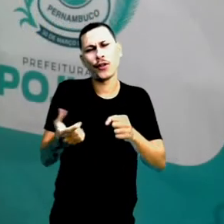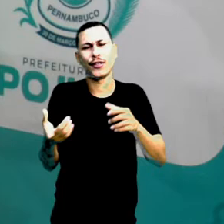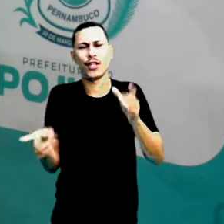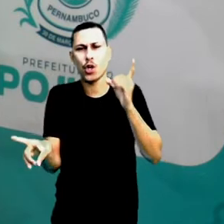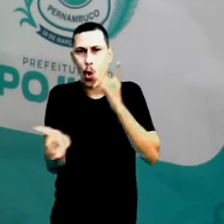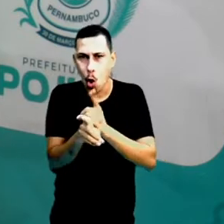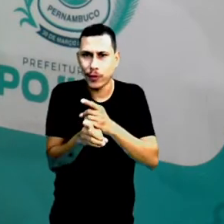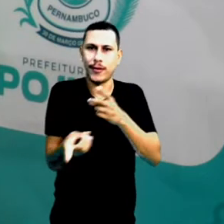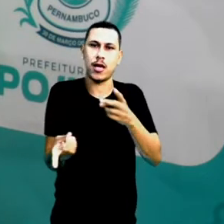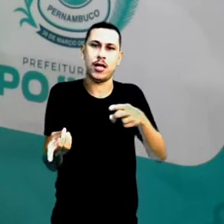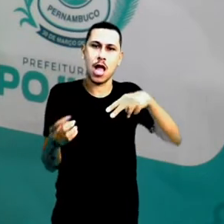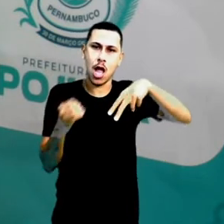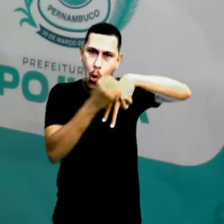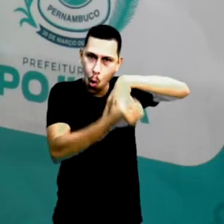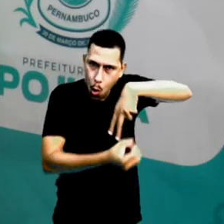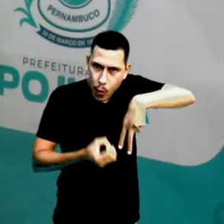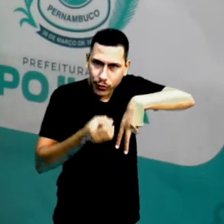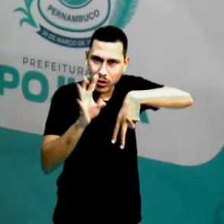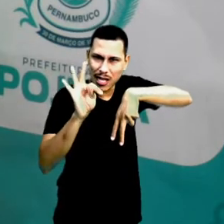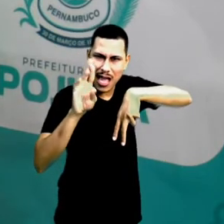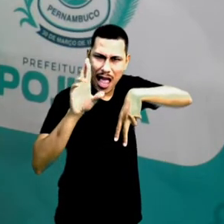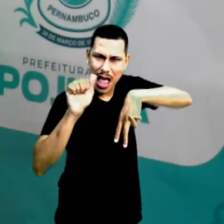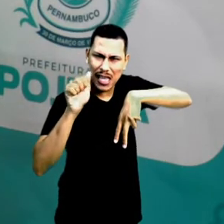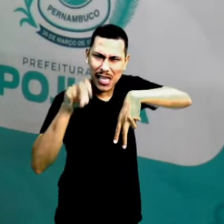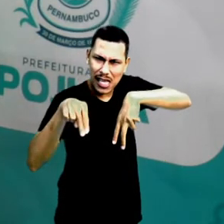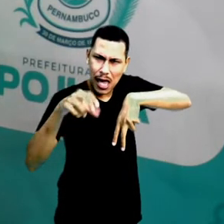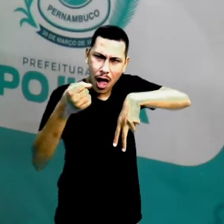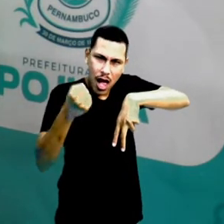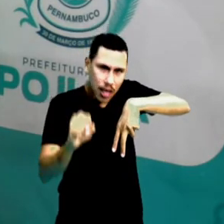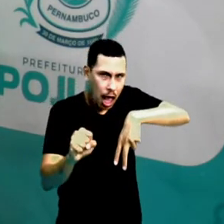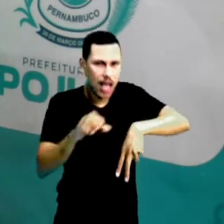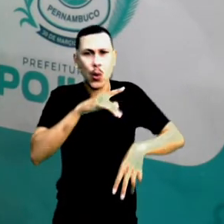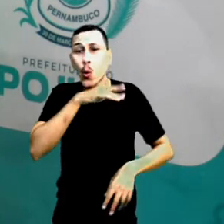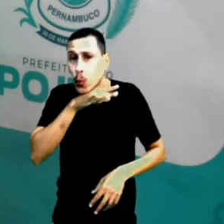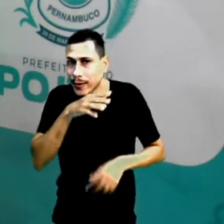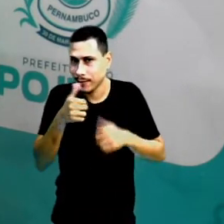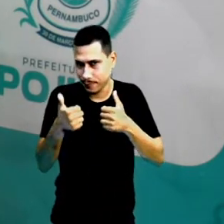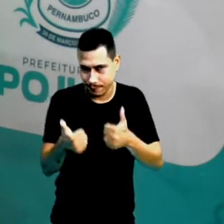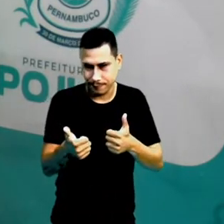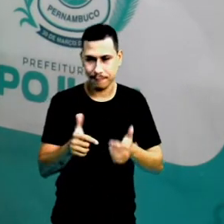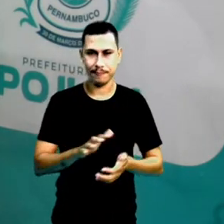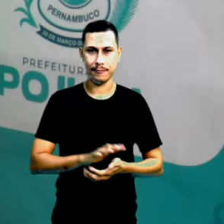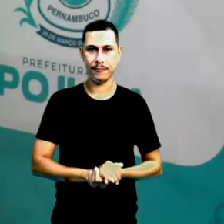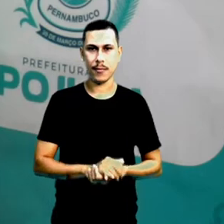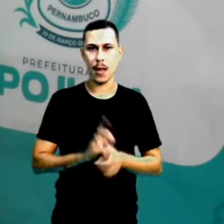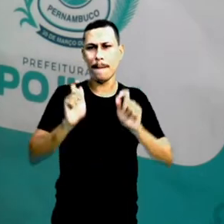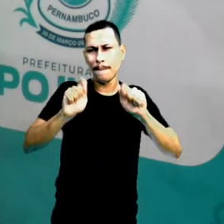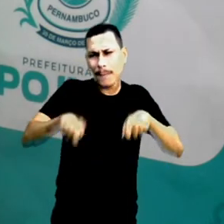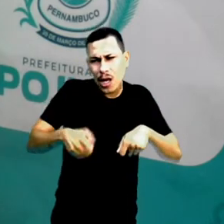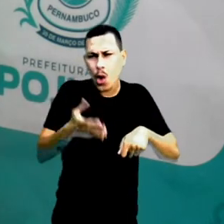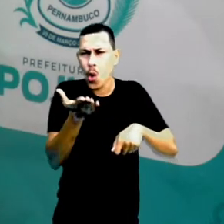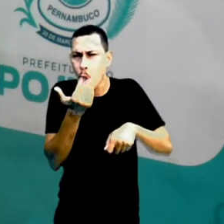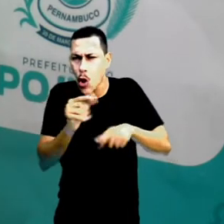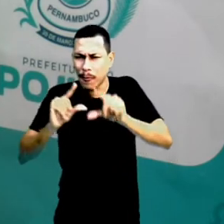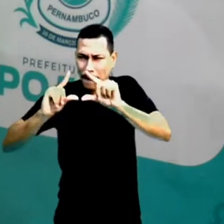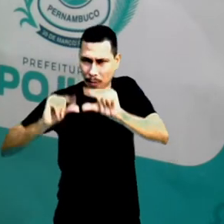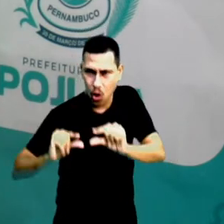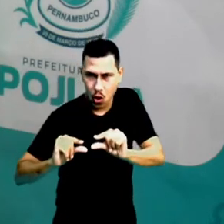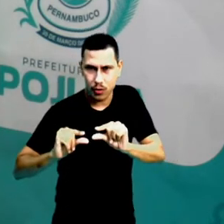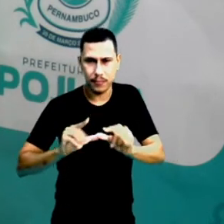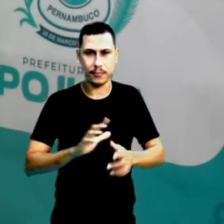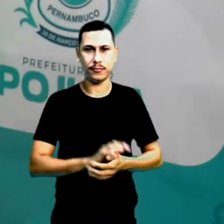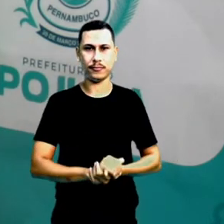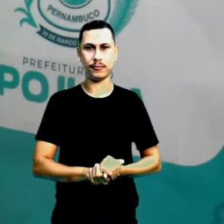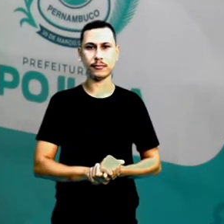bastante gorduras trans nesses produtos. E essas gorduras, elas não são boas, tá? A gente tem que consumir elas em pequenas